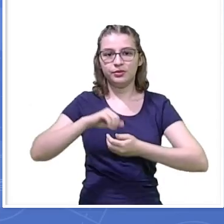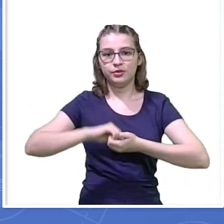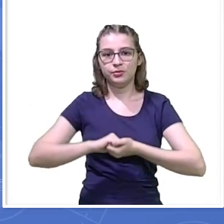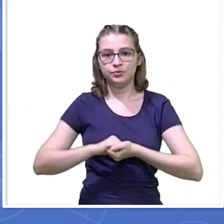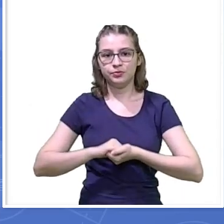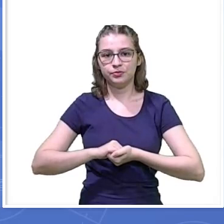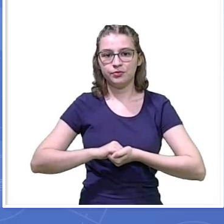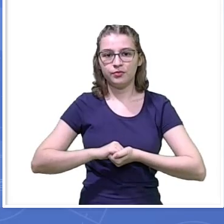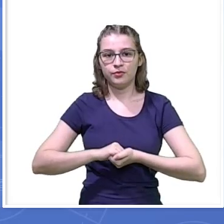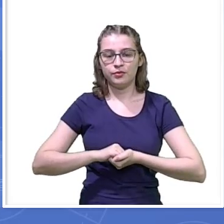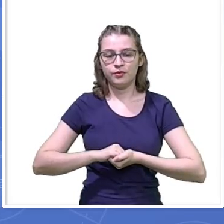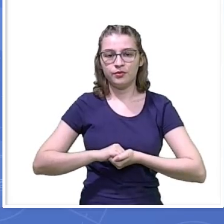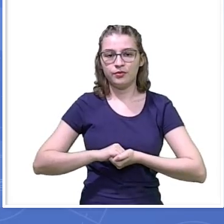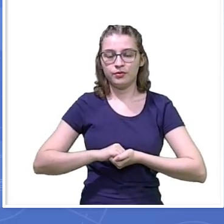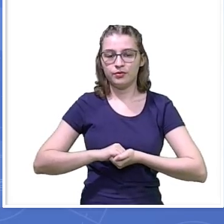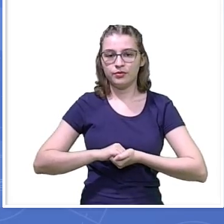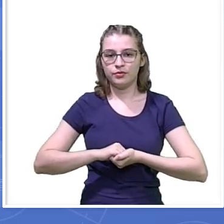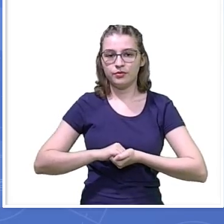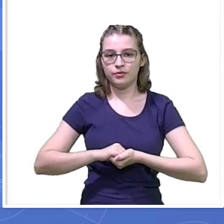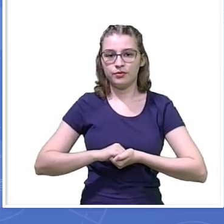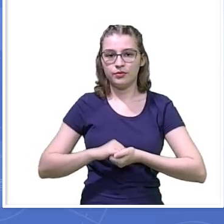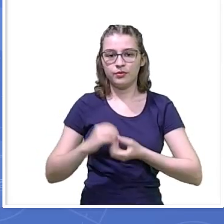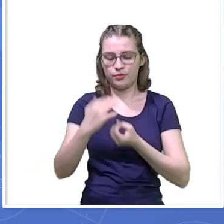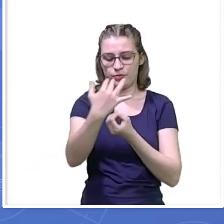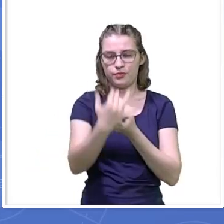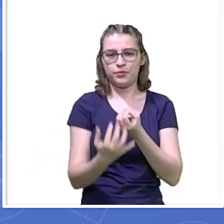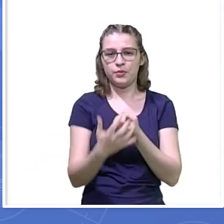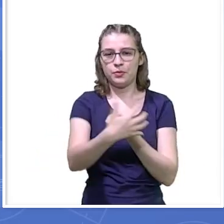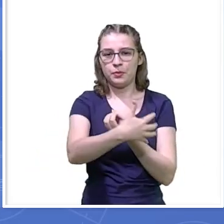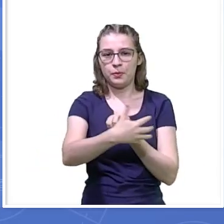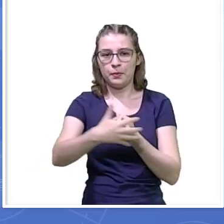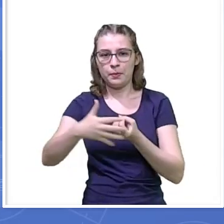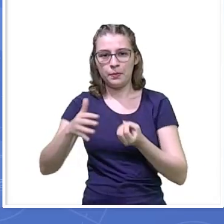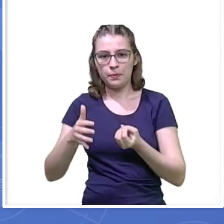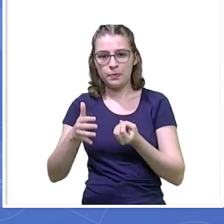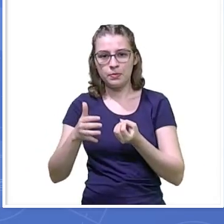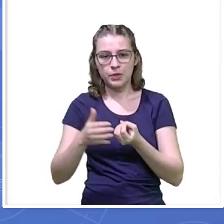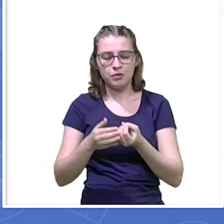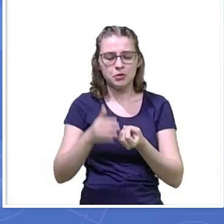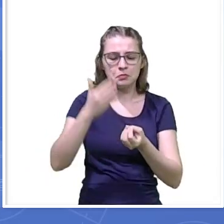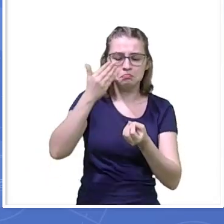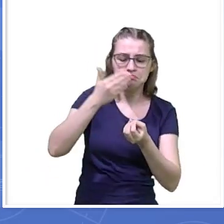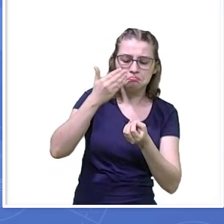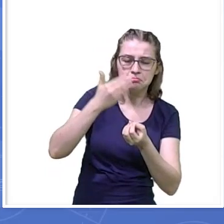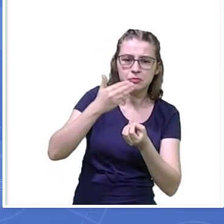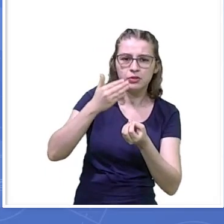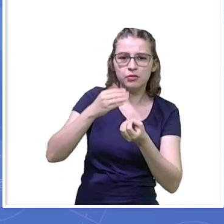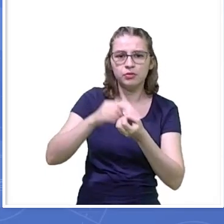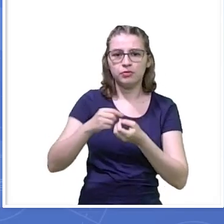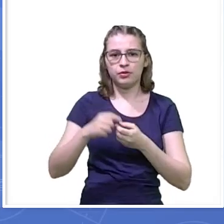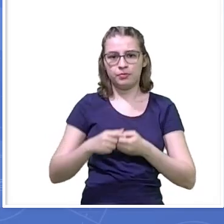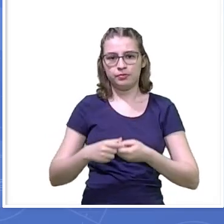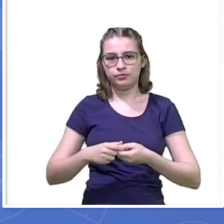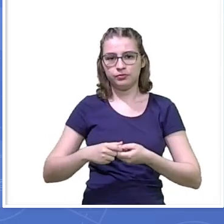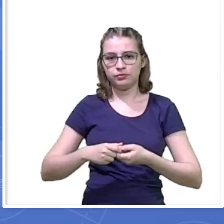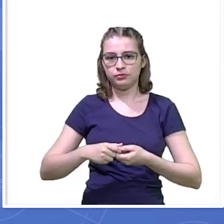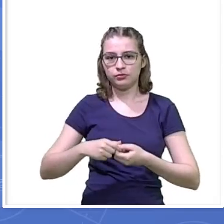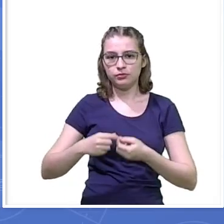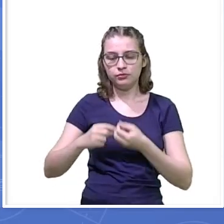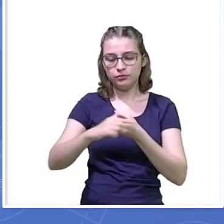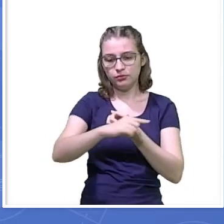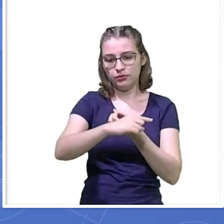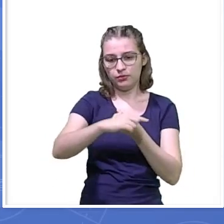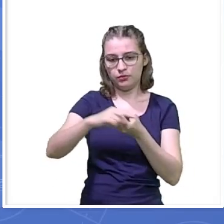vestibular da UFMT. Linhas imaginárias traçadas de polo a polo, atravessando perpendicularmente a linha do